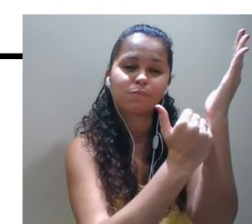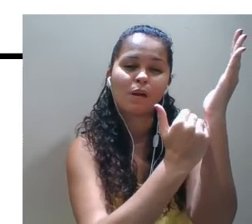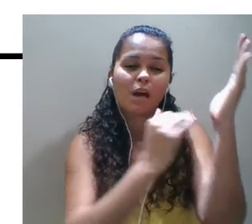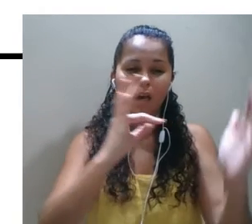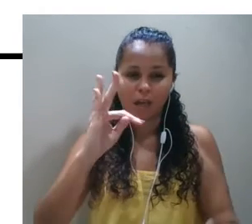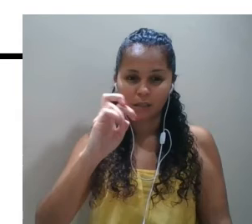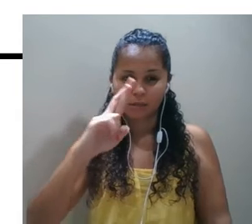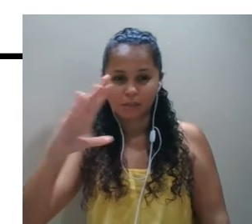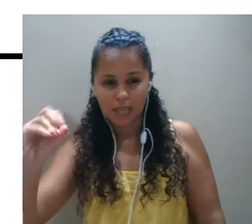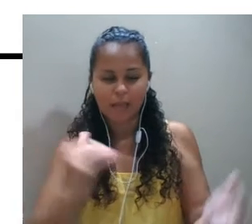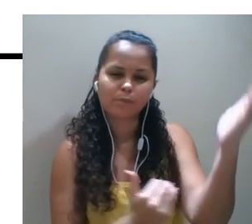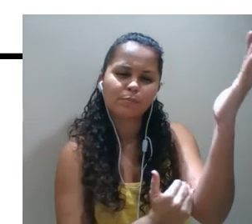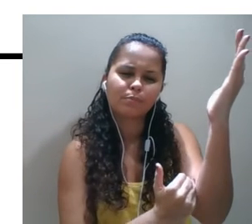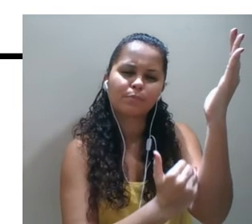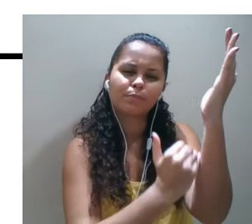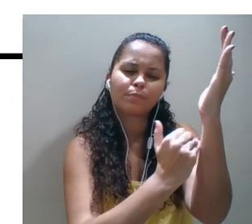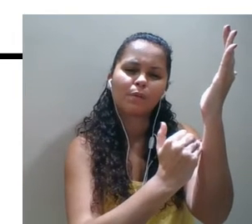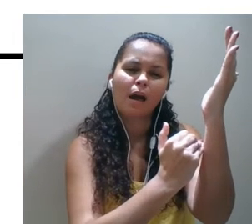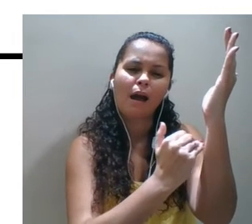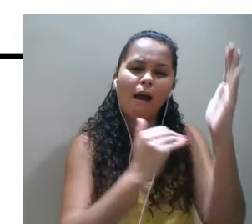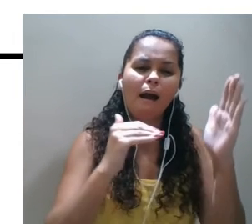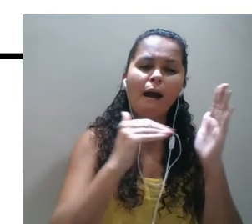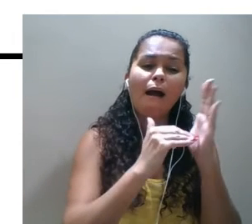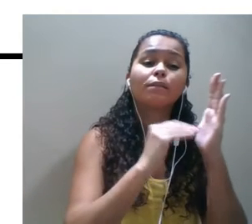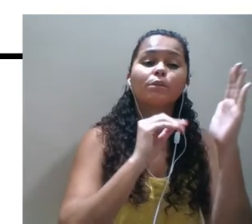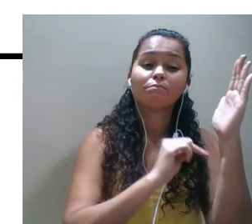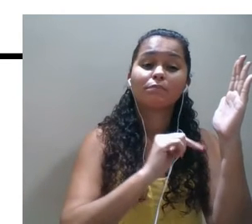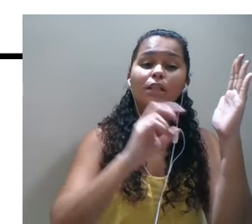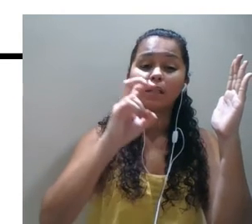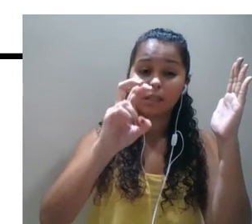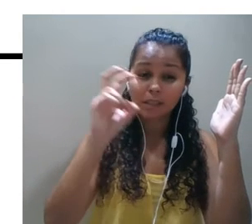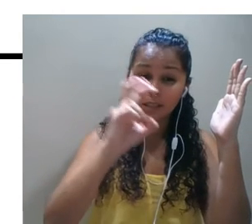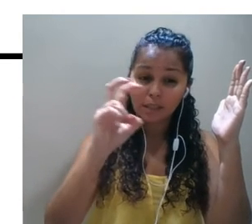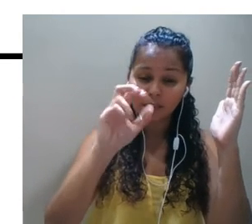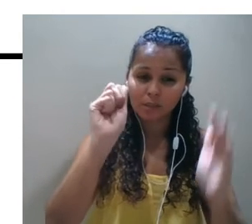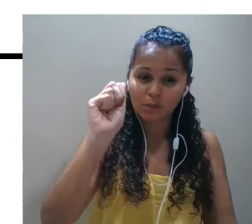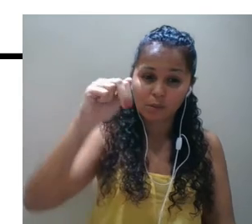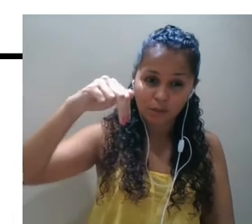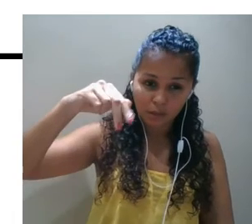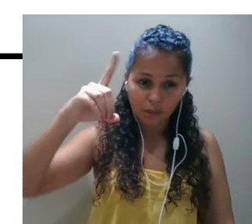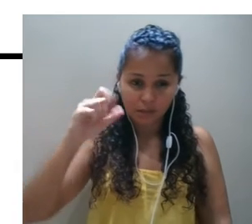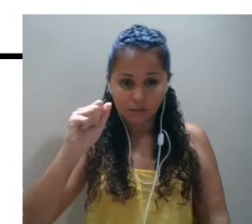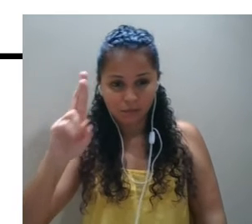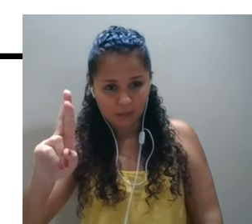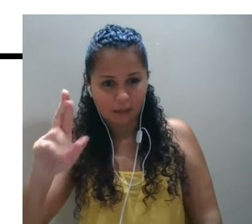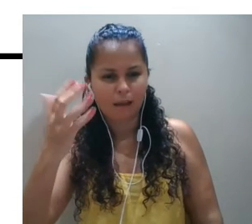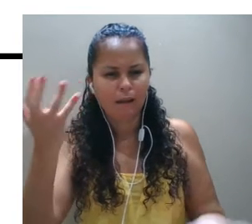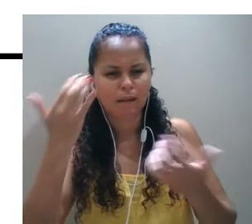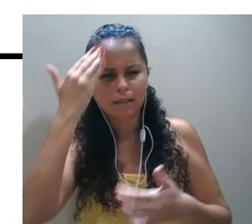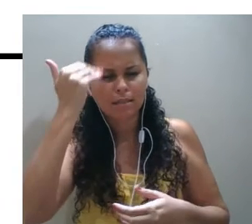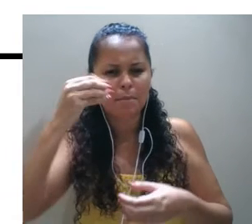ao 5º andar. Ou seja, naquele movimento que ele passa de um andar por outro, quantos indivíduos